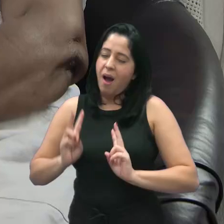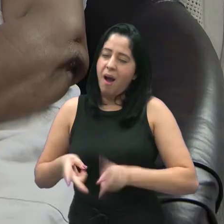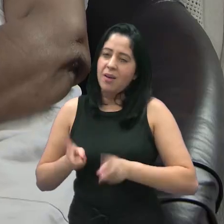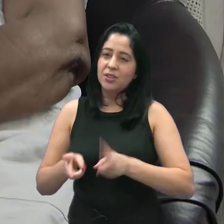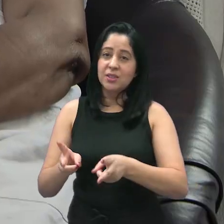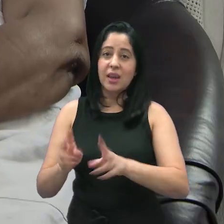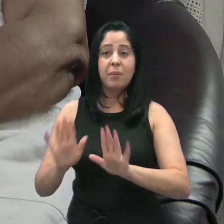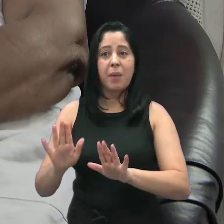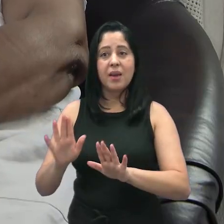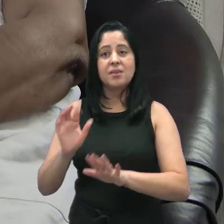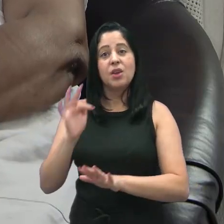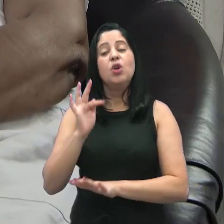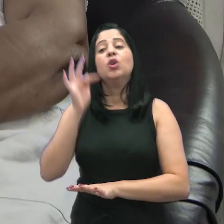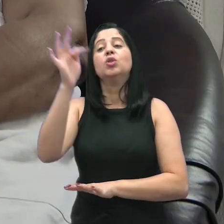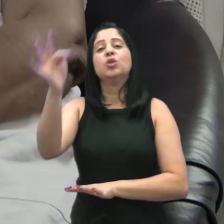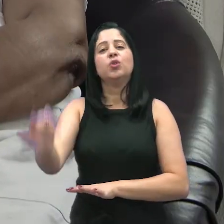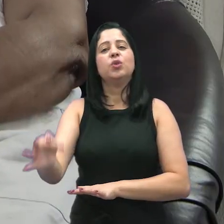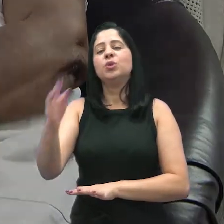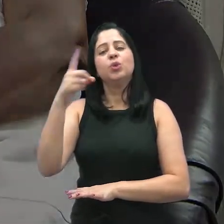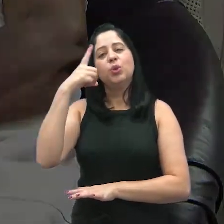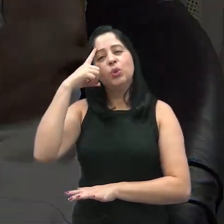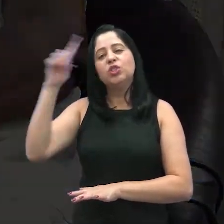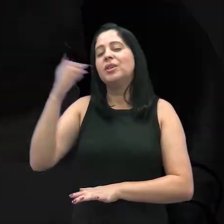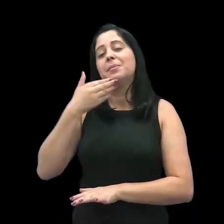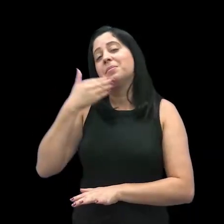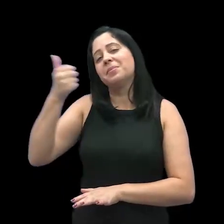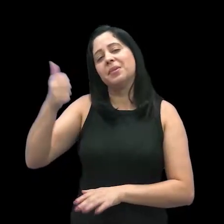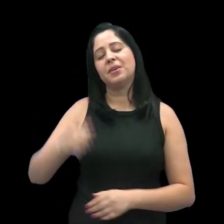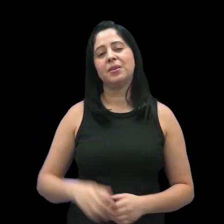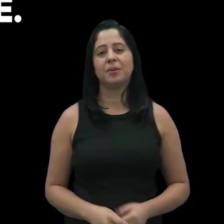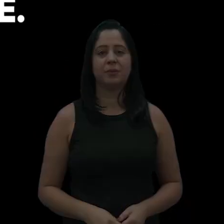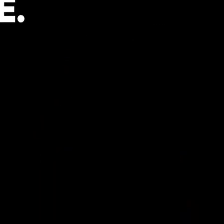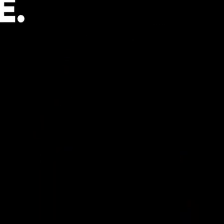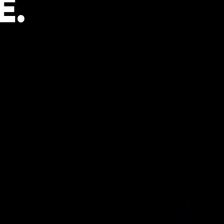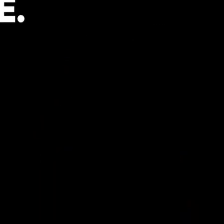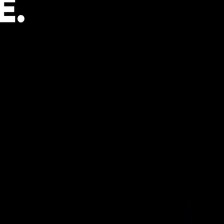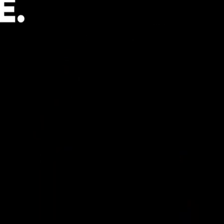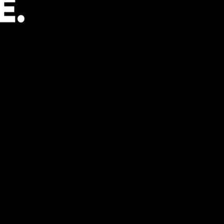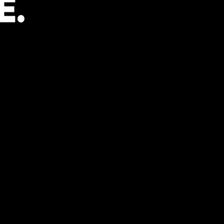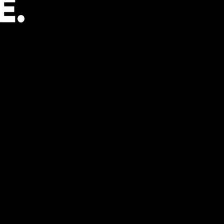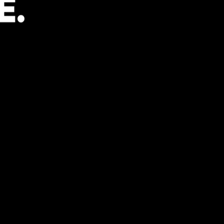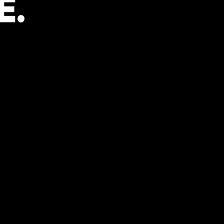amanhã virá luz. Foi o que eu aprendi aqui no Ena.